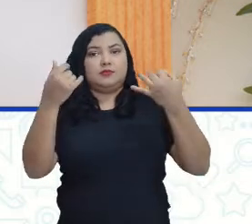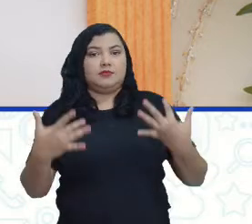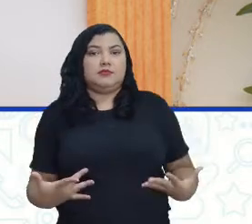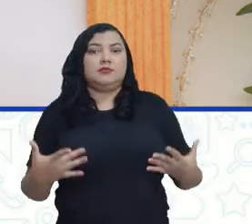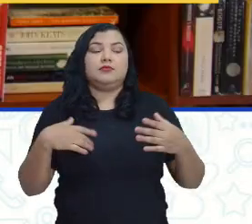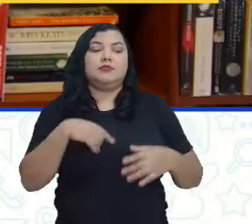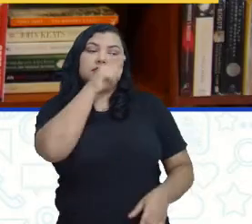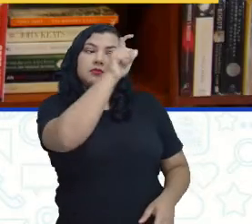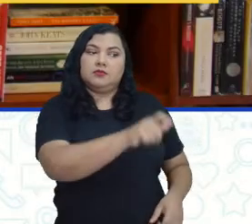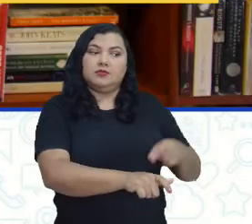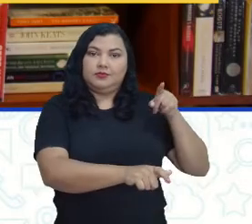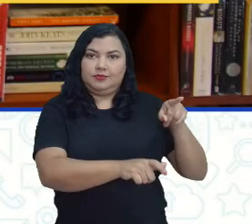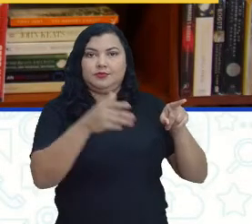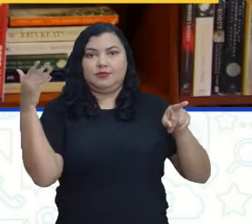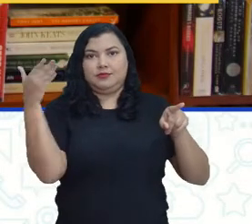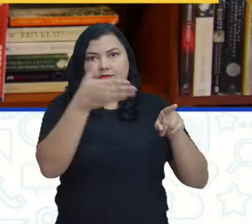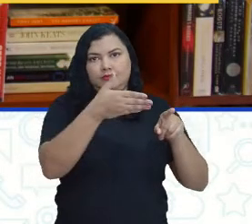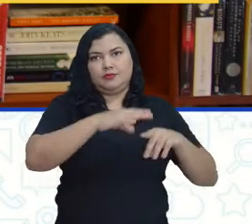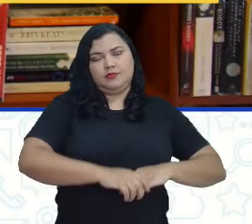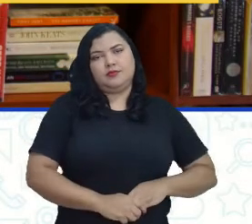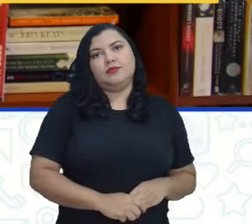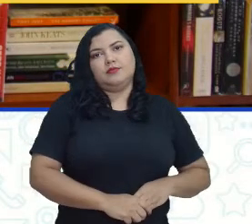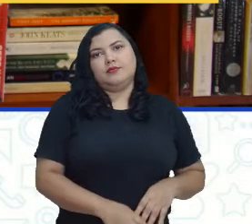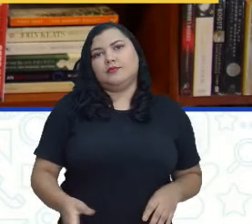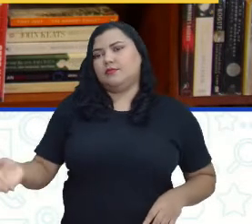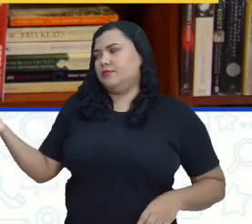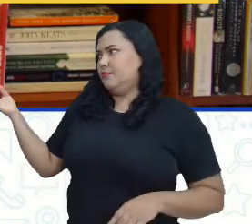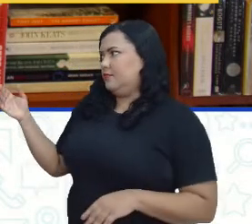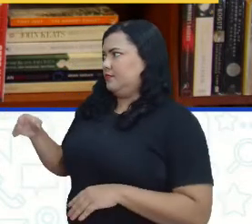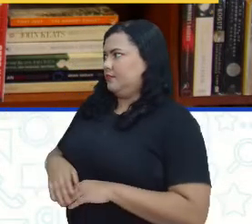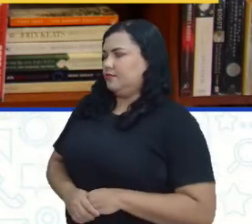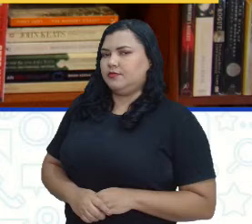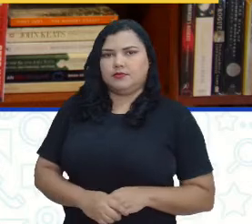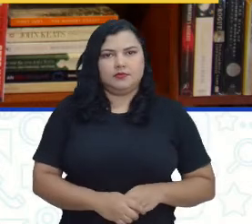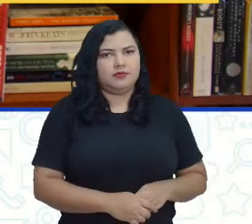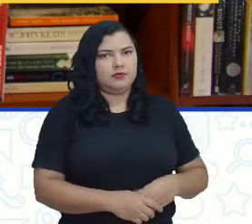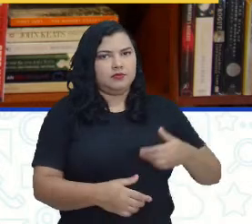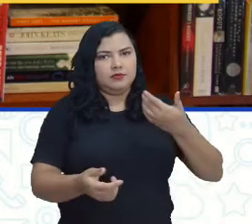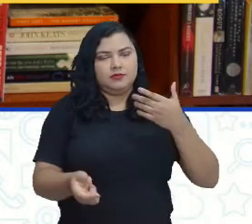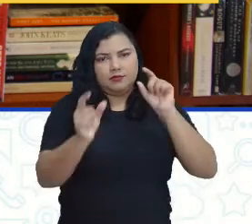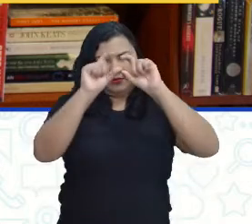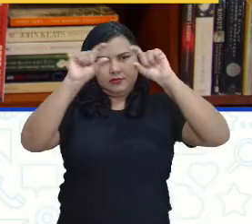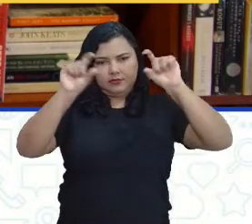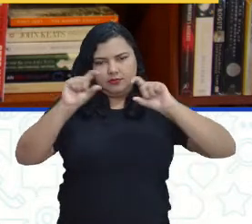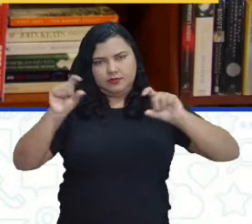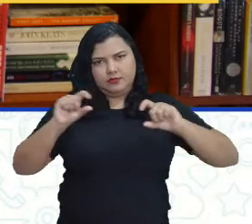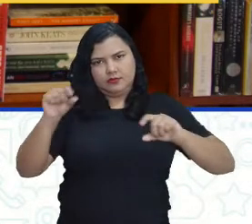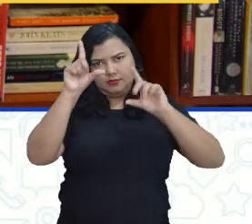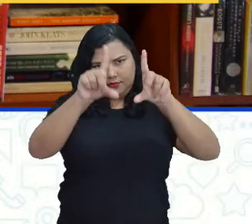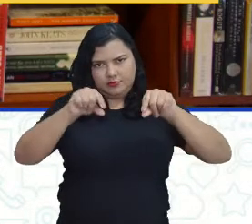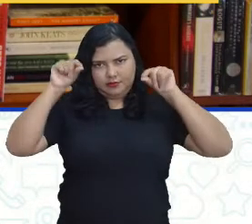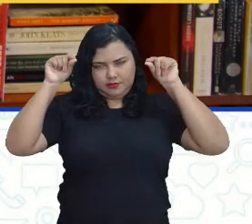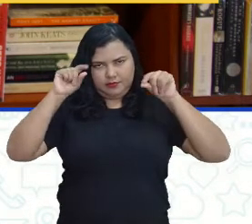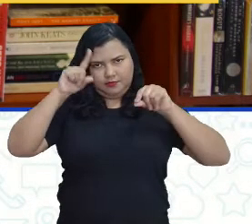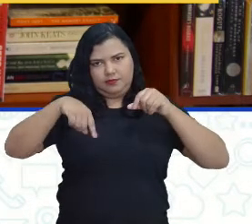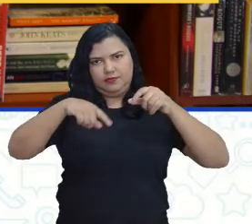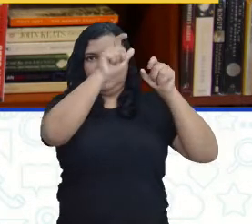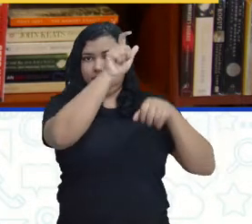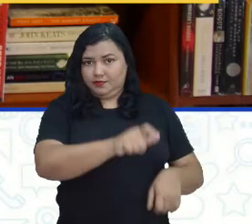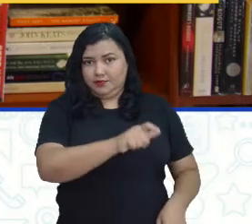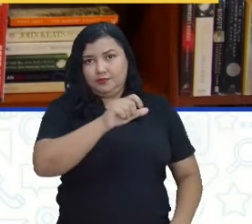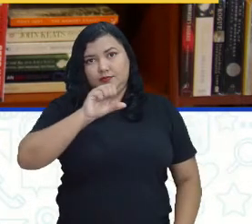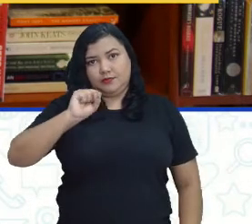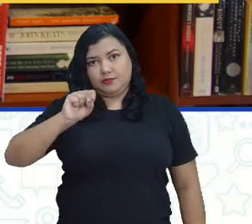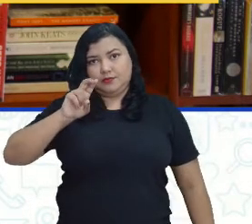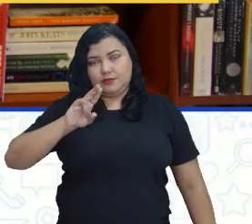aos sujeitos. Então, as palavras destacadas, elas vão exercer o quê? A função de sujeitos. E o que isso quer dizer? O